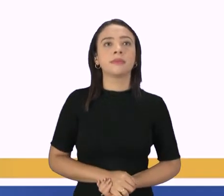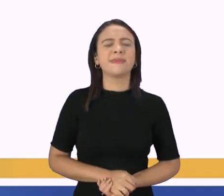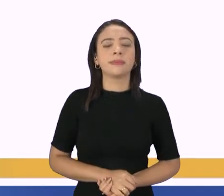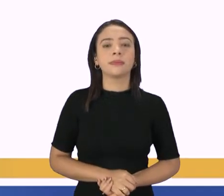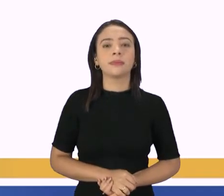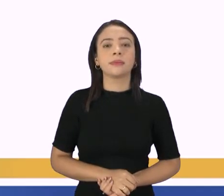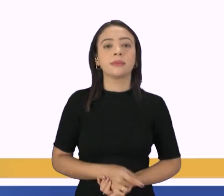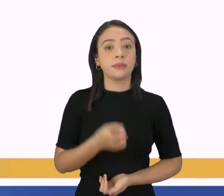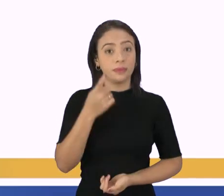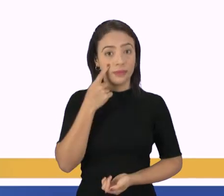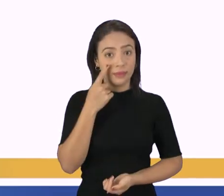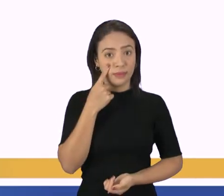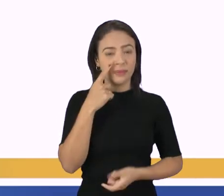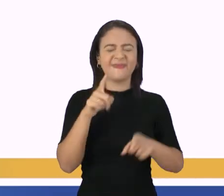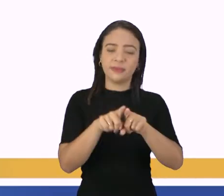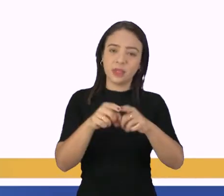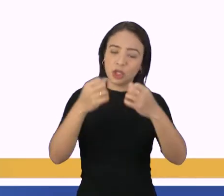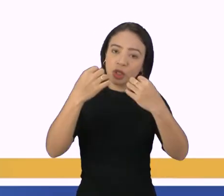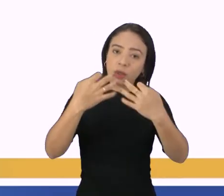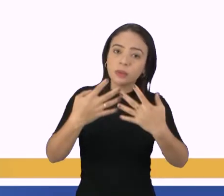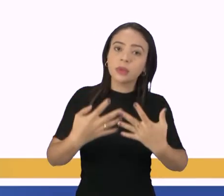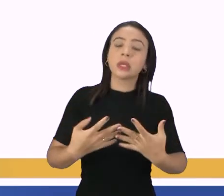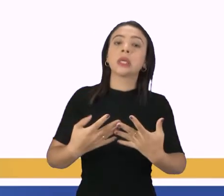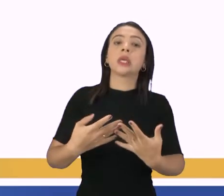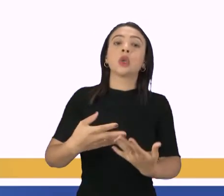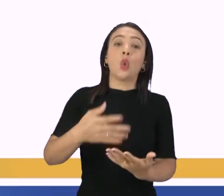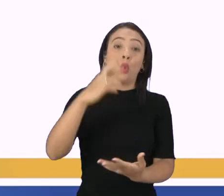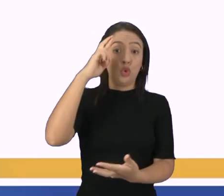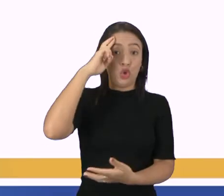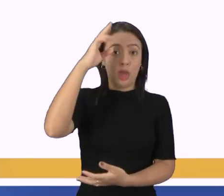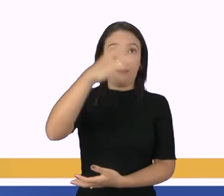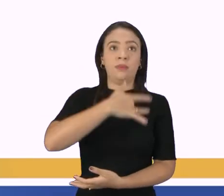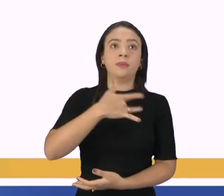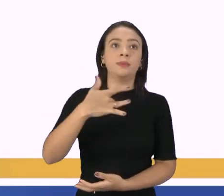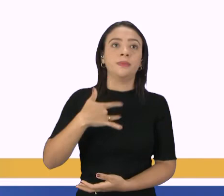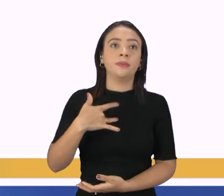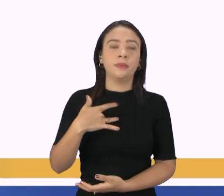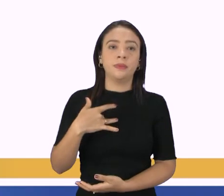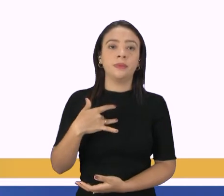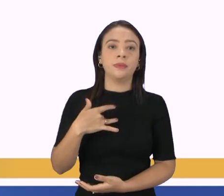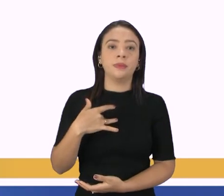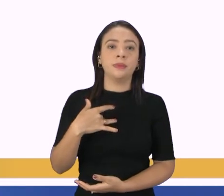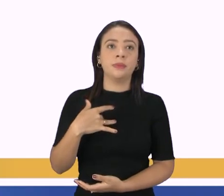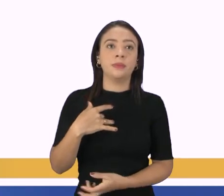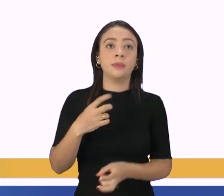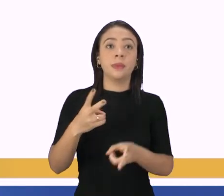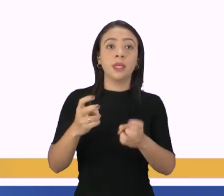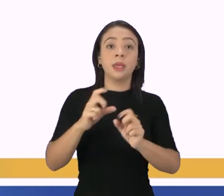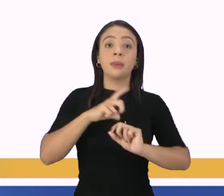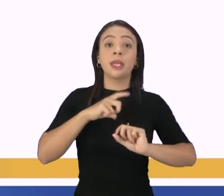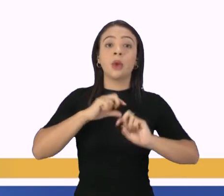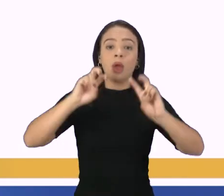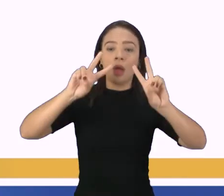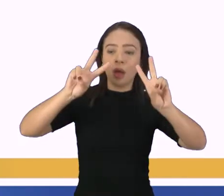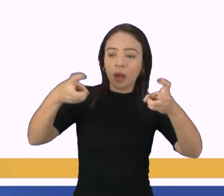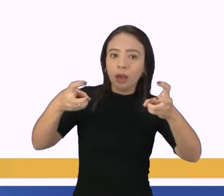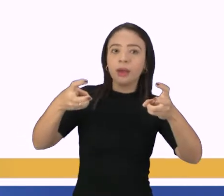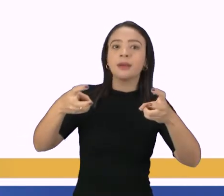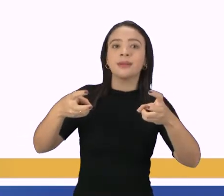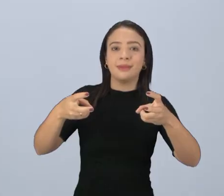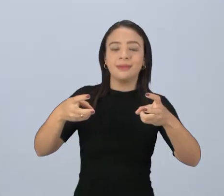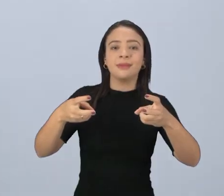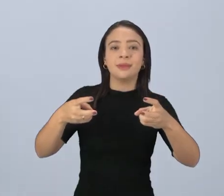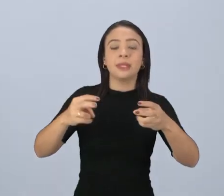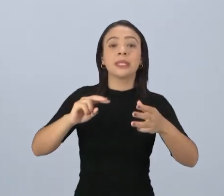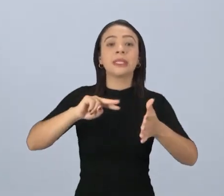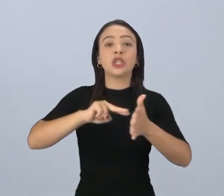Vejam que aqui nós temos novamente a fala do secretário, que está vindo entre aspas. É o uso